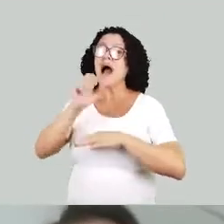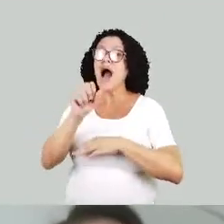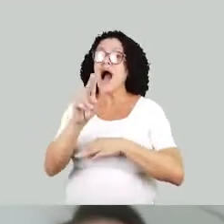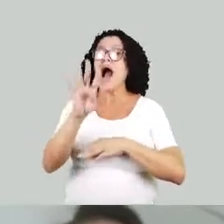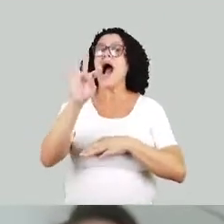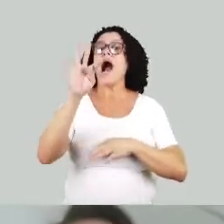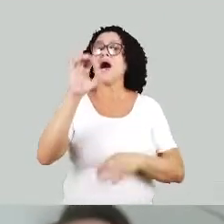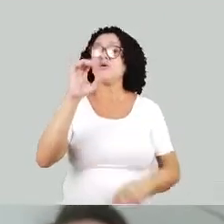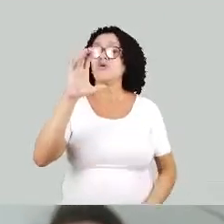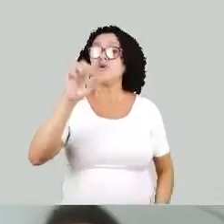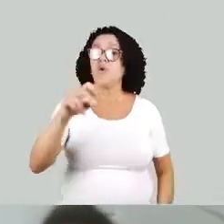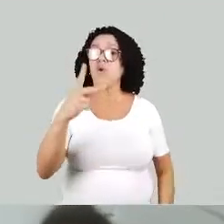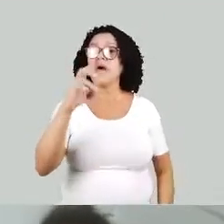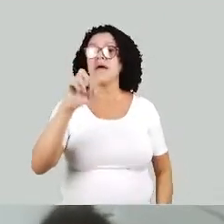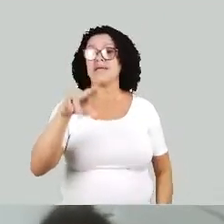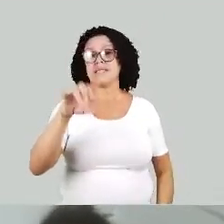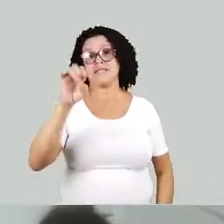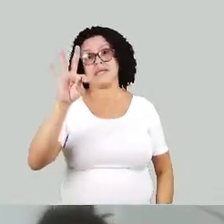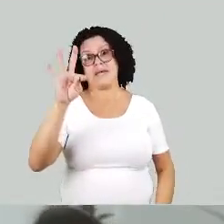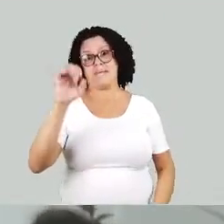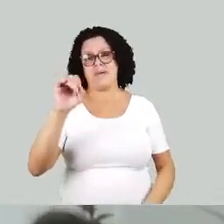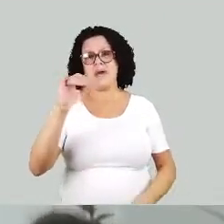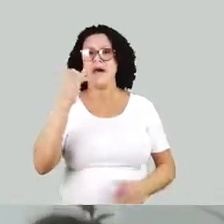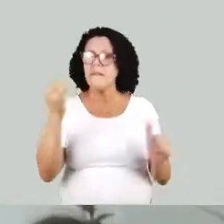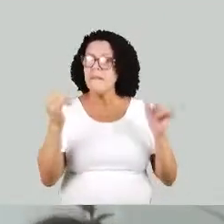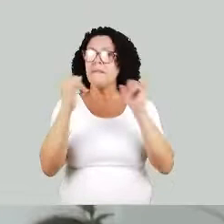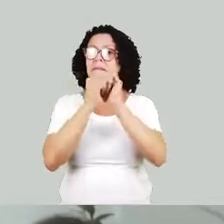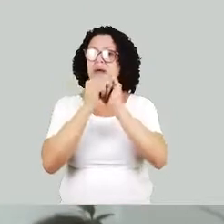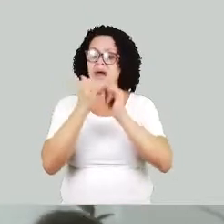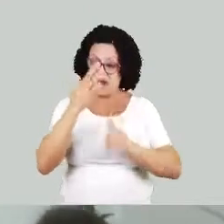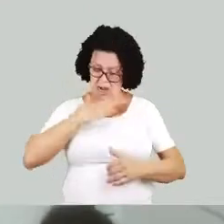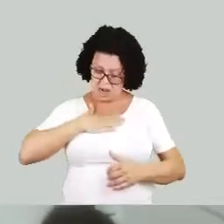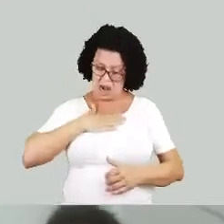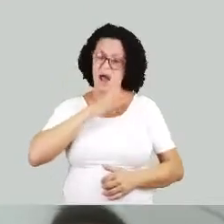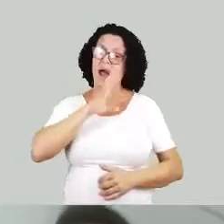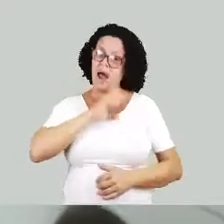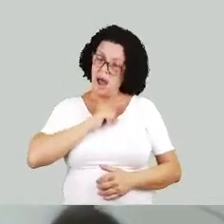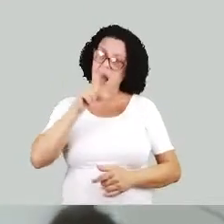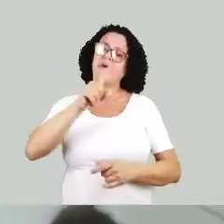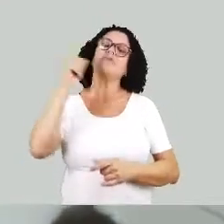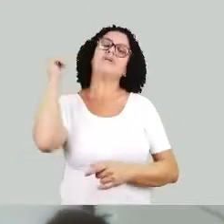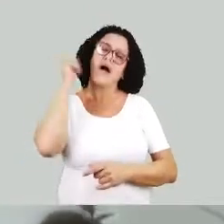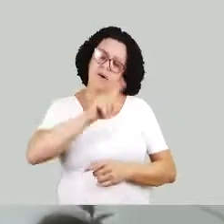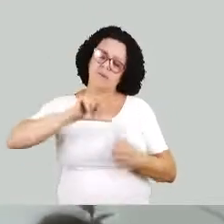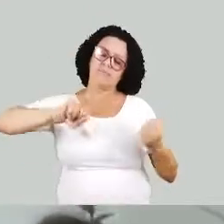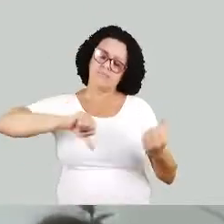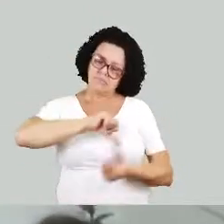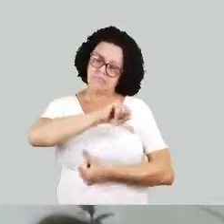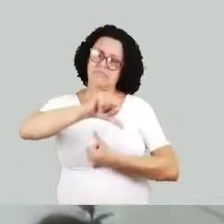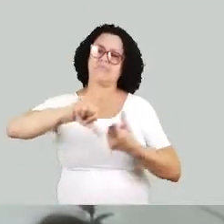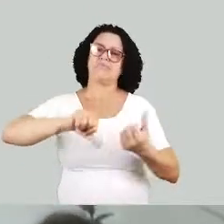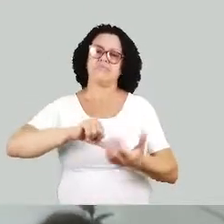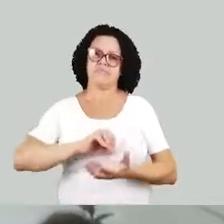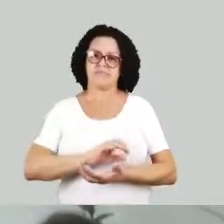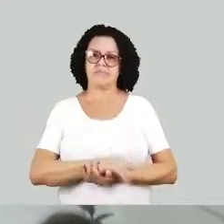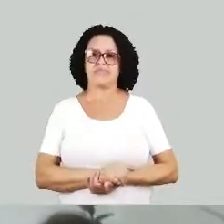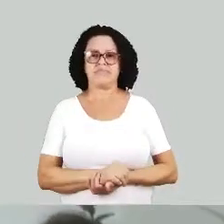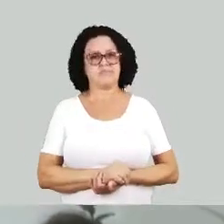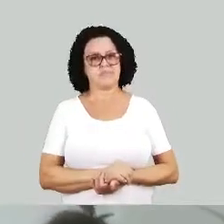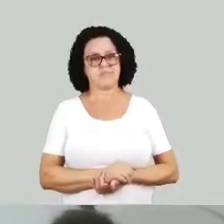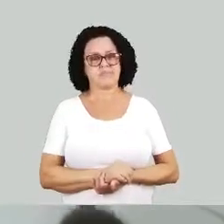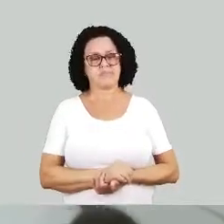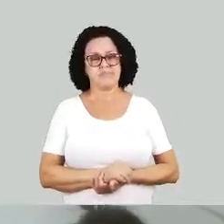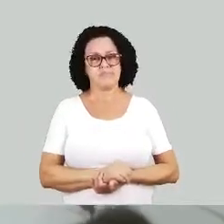autoconhecimento, um auto-perdão e um auto-amor. É assim que a gente consegue transformar.